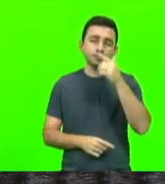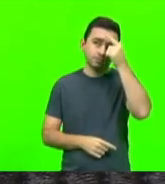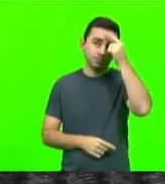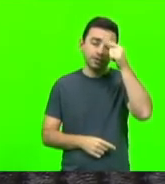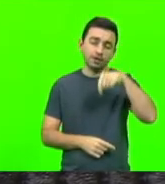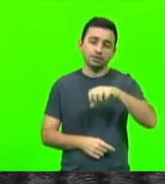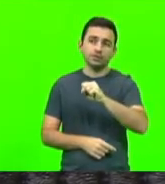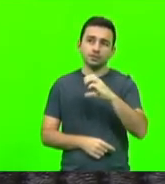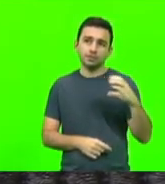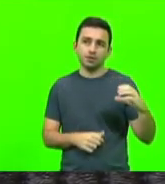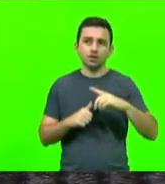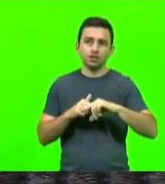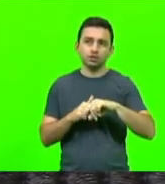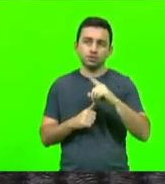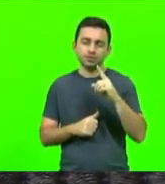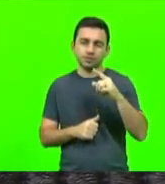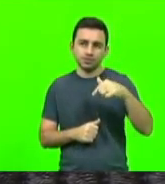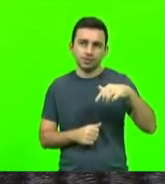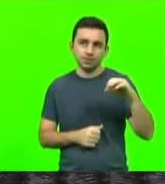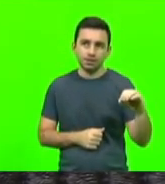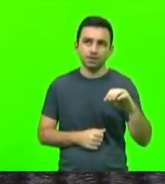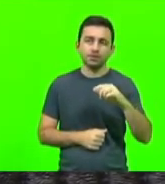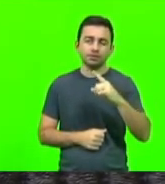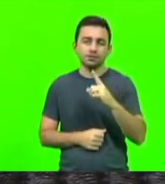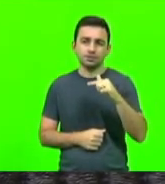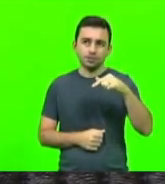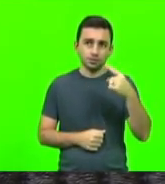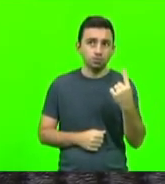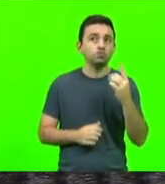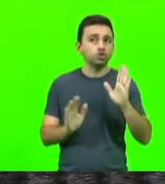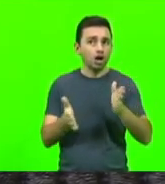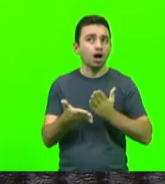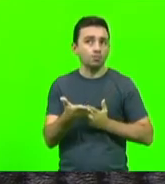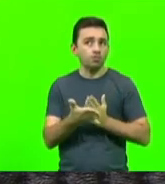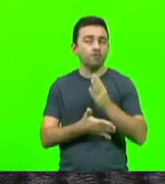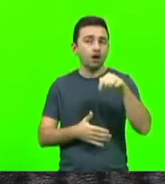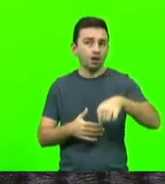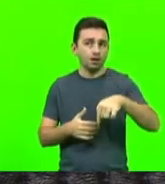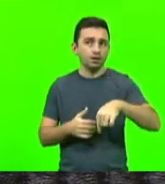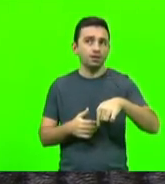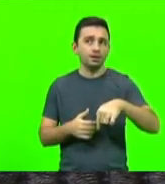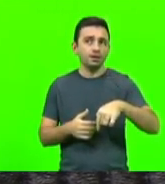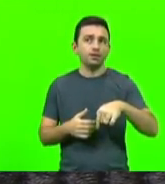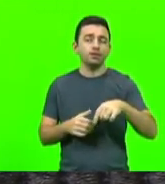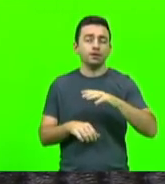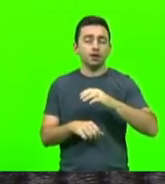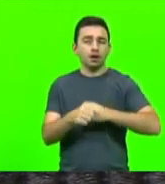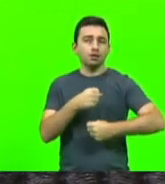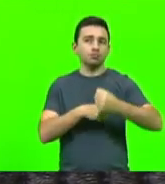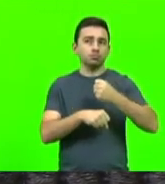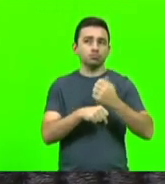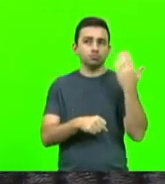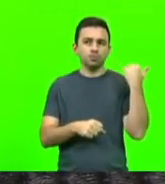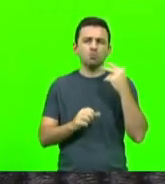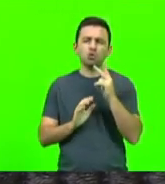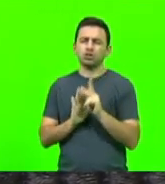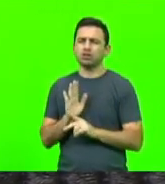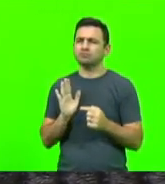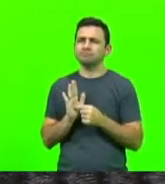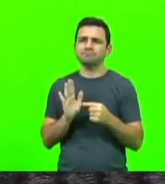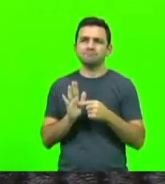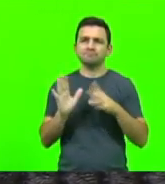artigo 170, o artigo 171, que foi aprovado aqui por essa casa em anos anteriores, um projeto fantástico e